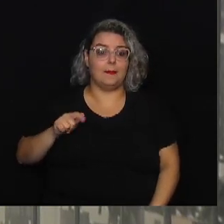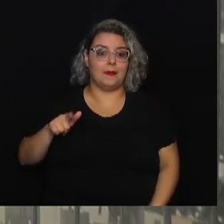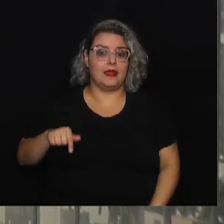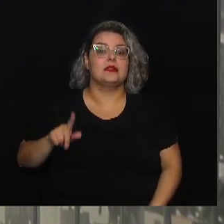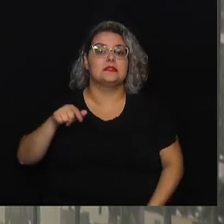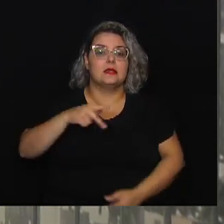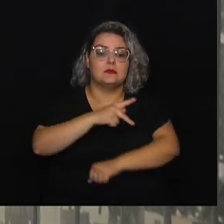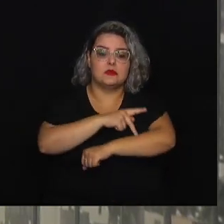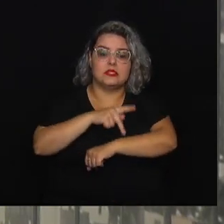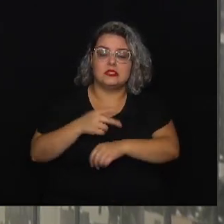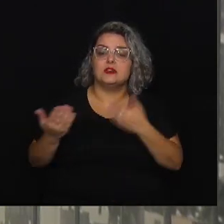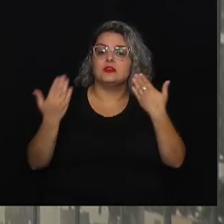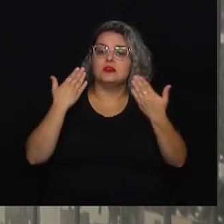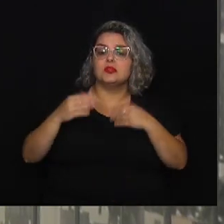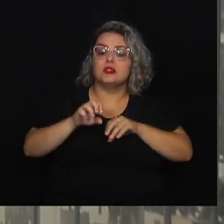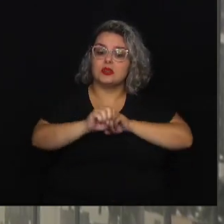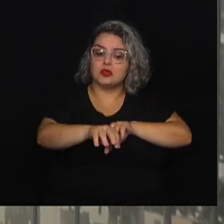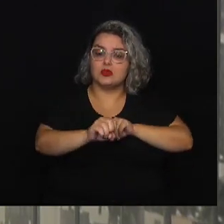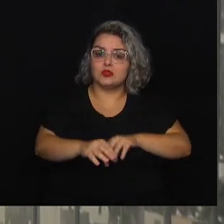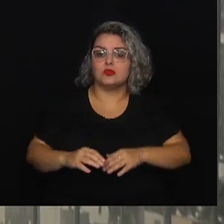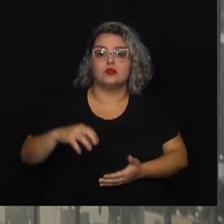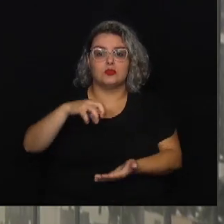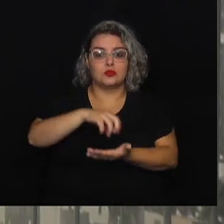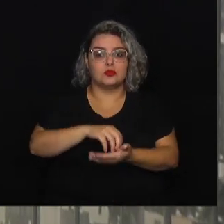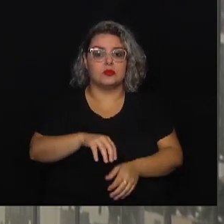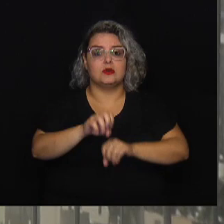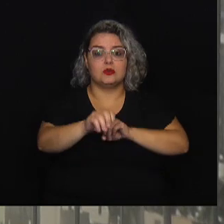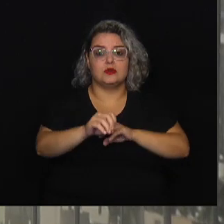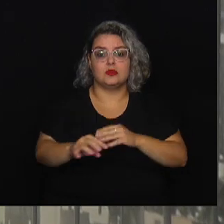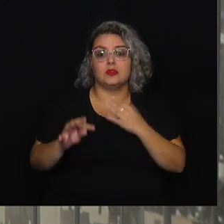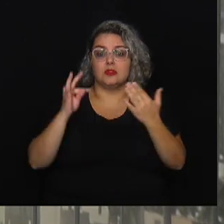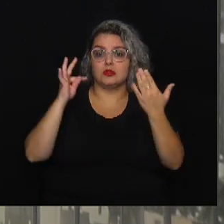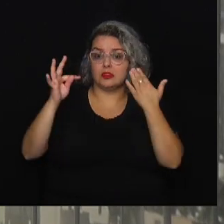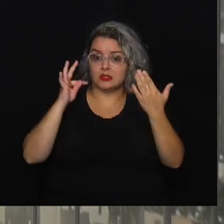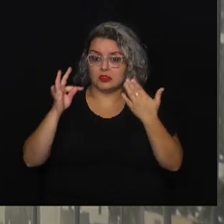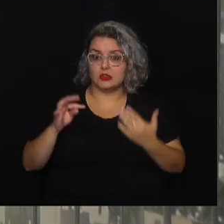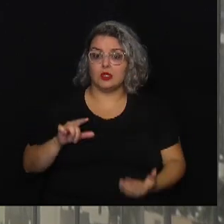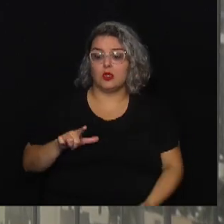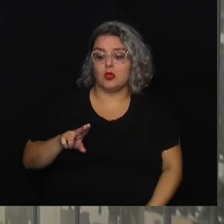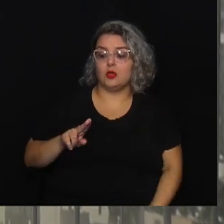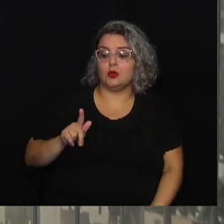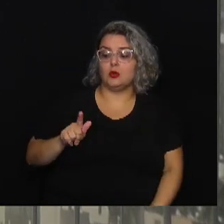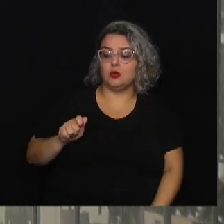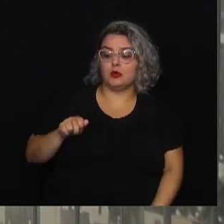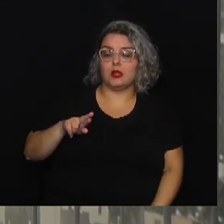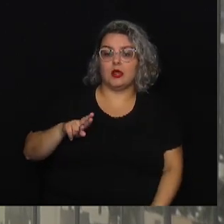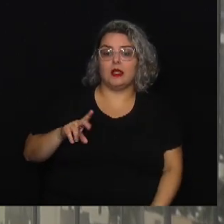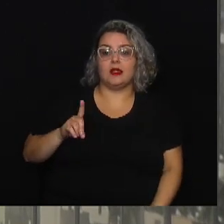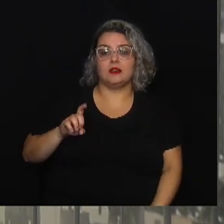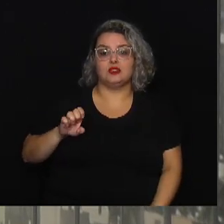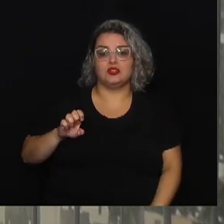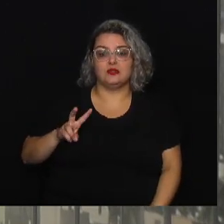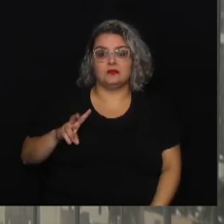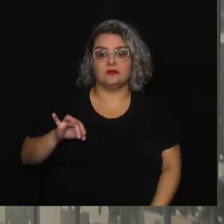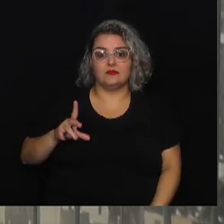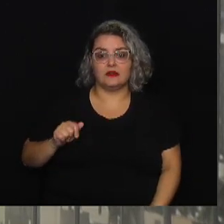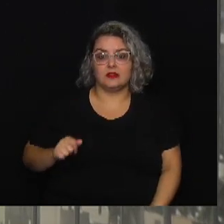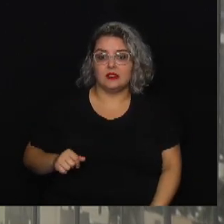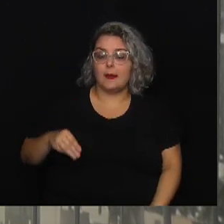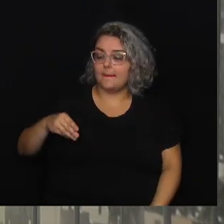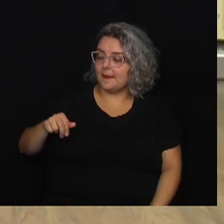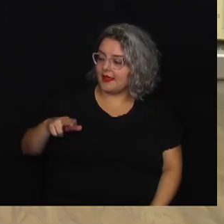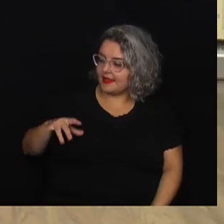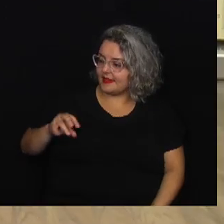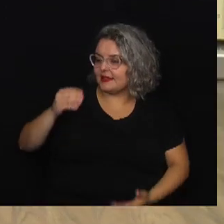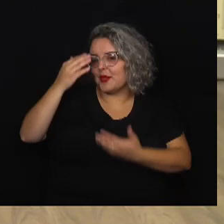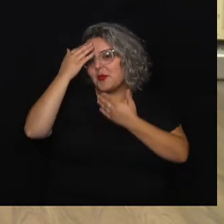psicopedagoga, educadora do Centro de Educação Terapêutica Lugar de Vida. Então, primeiramente, Maria da Paz, muito obrigado